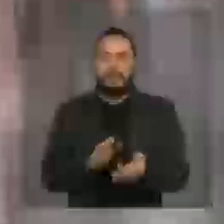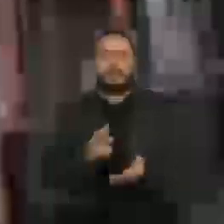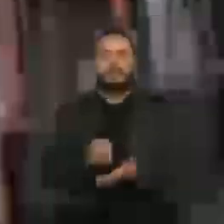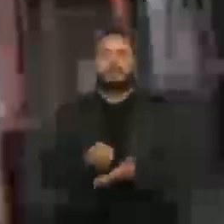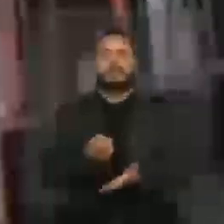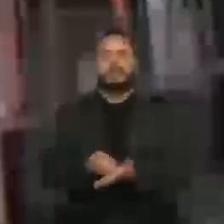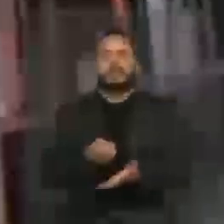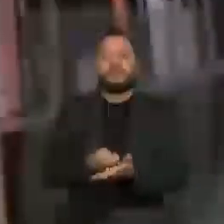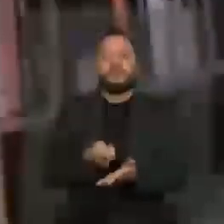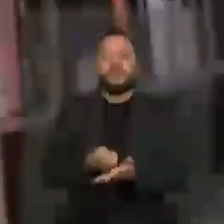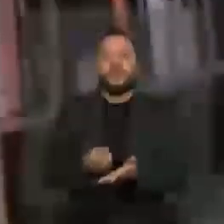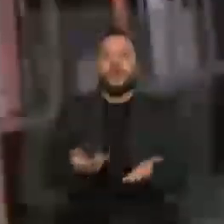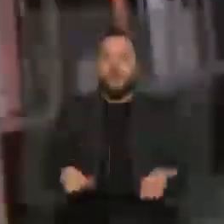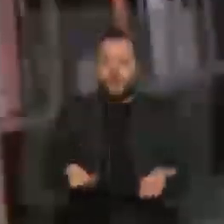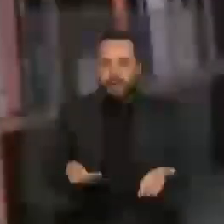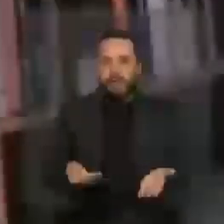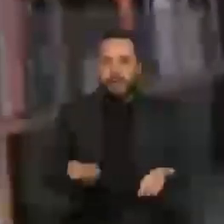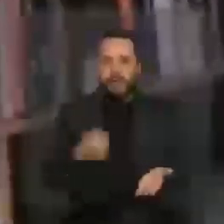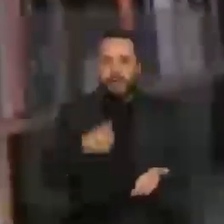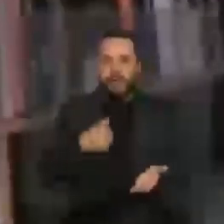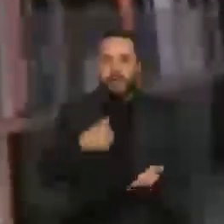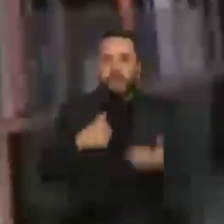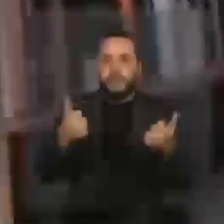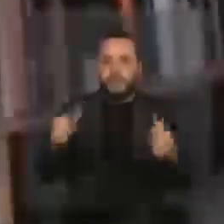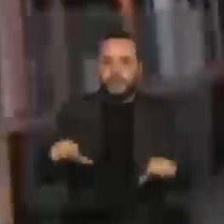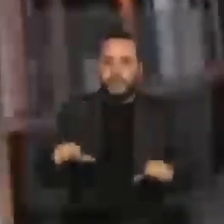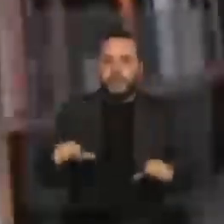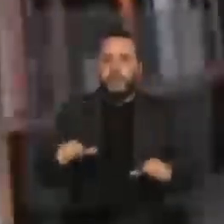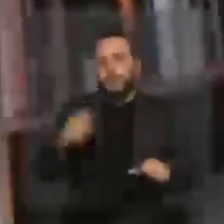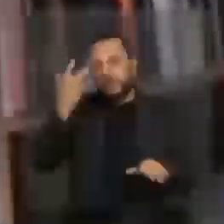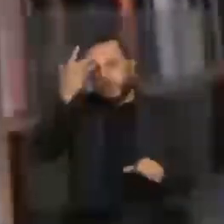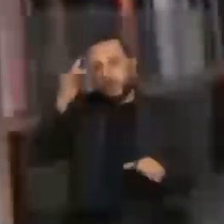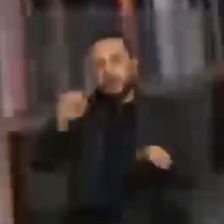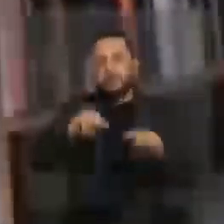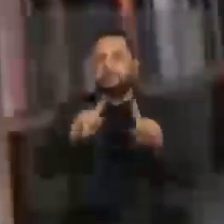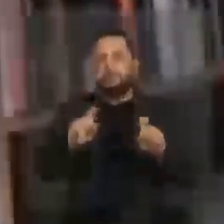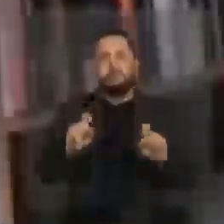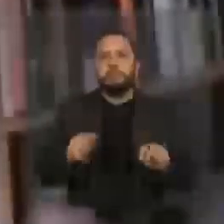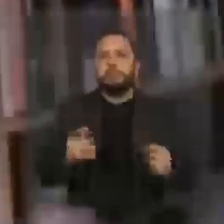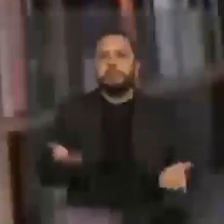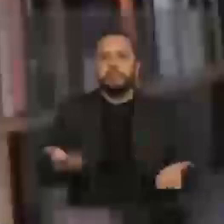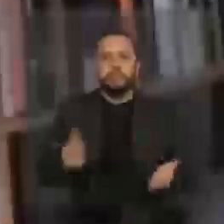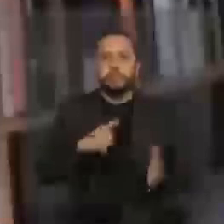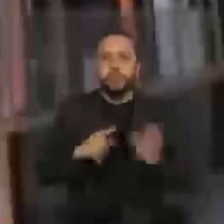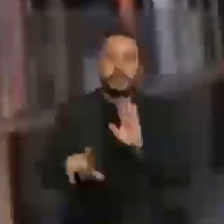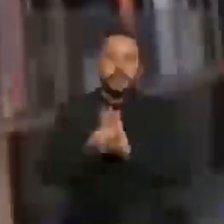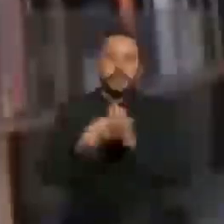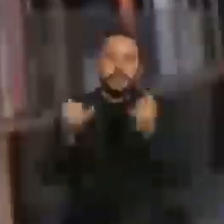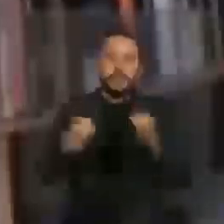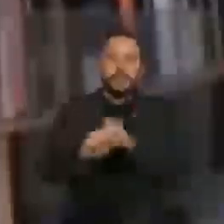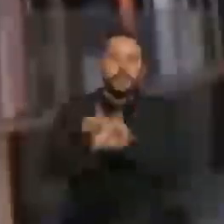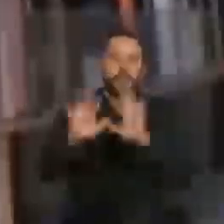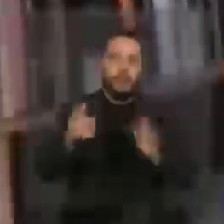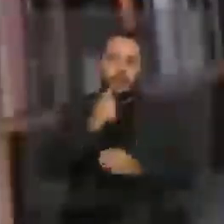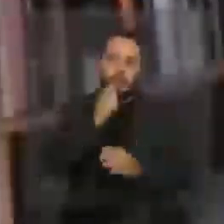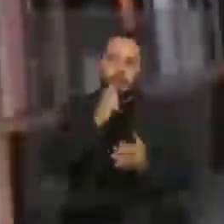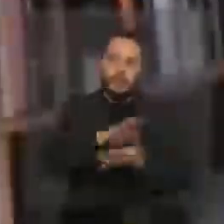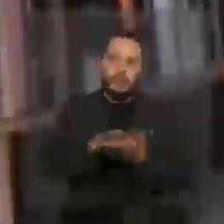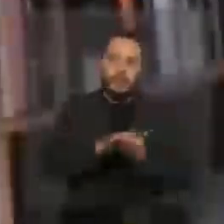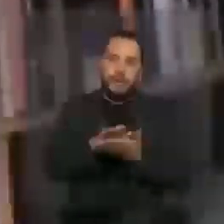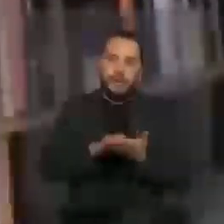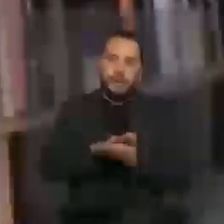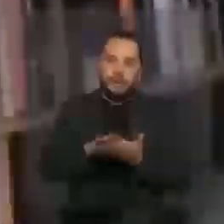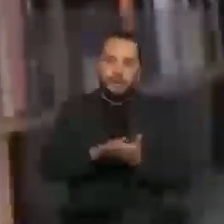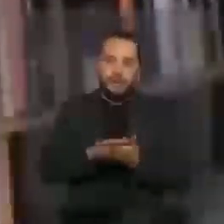reivindicar o fim da não incidência, mas assim, se a gente tinha uma lei afirmando claramente isso, que a